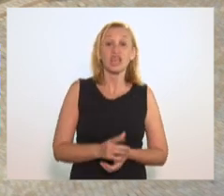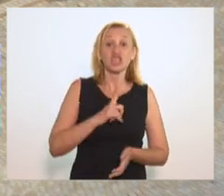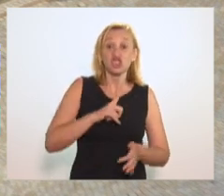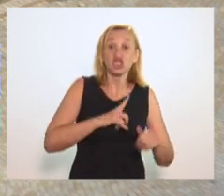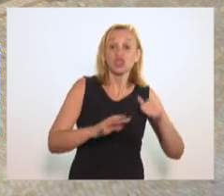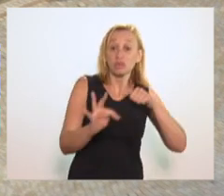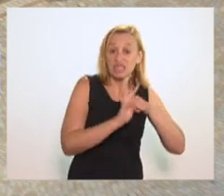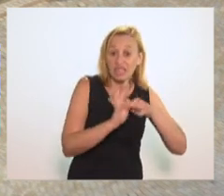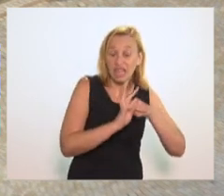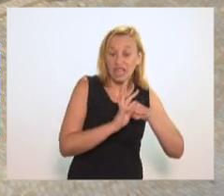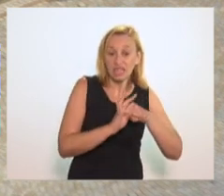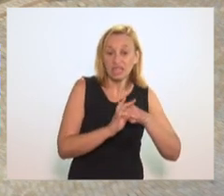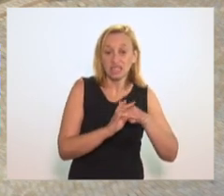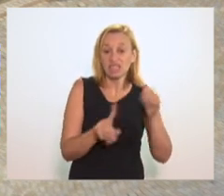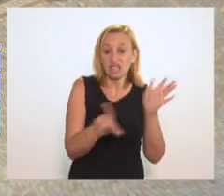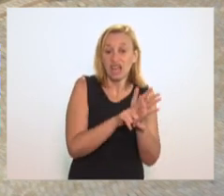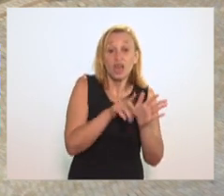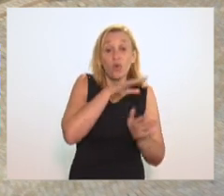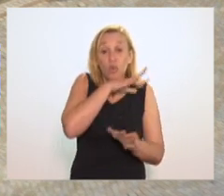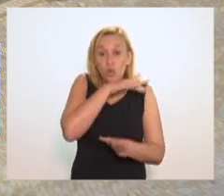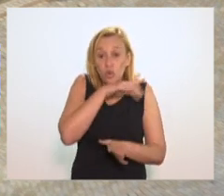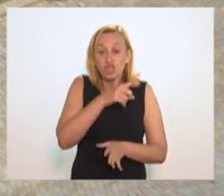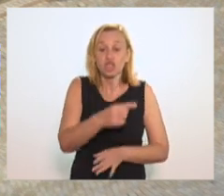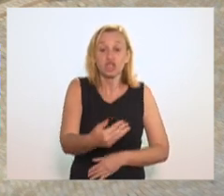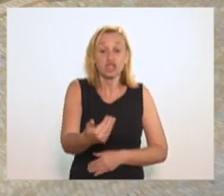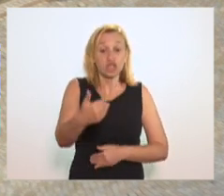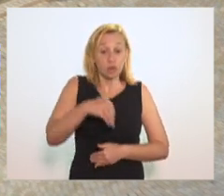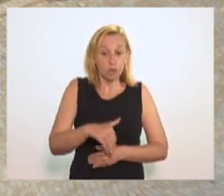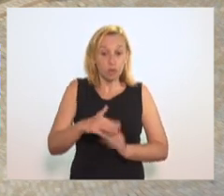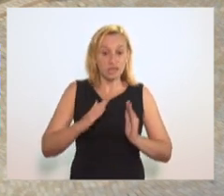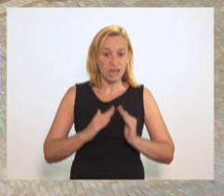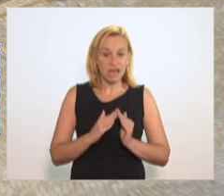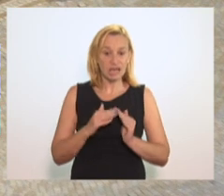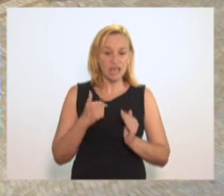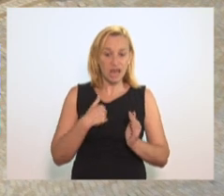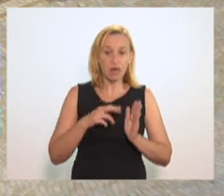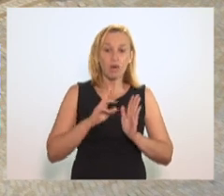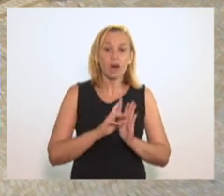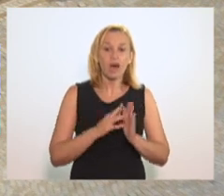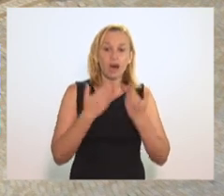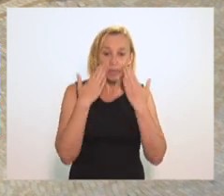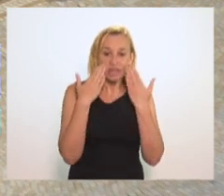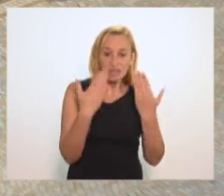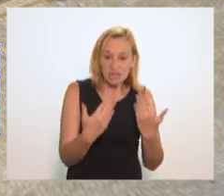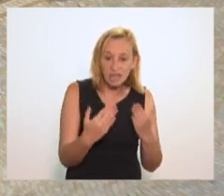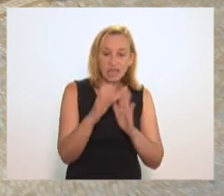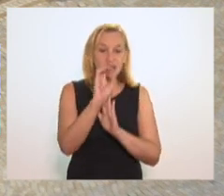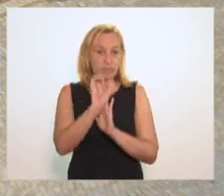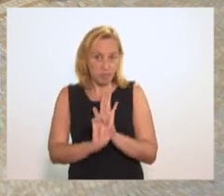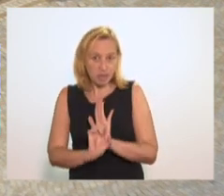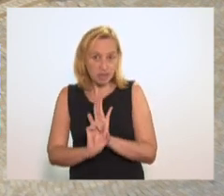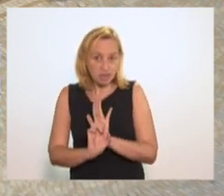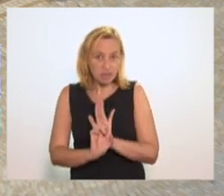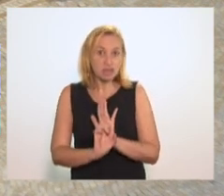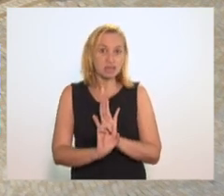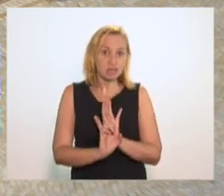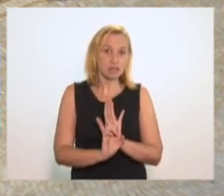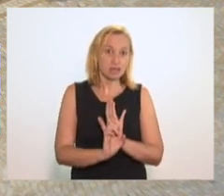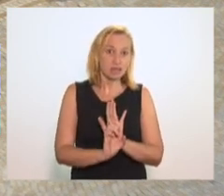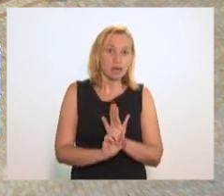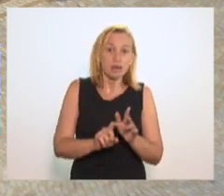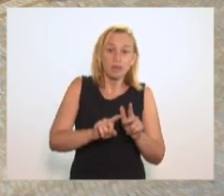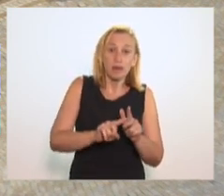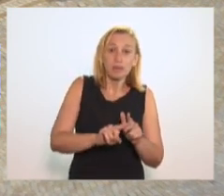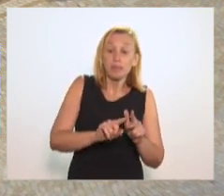legislativa ruim veio a essa casa eu apresentei emendas aliás é democrático a apresentação de emendas o